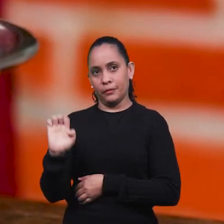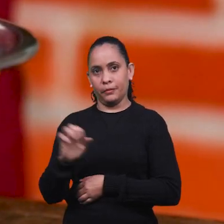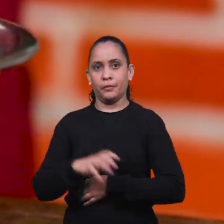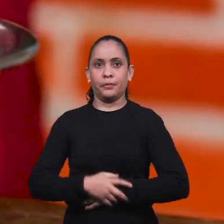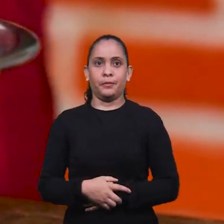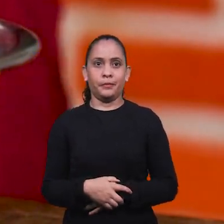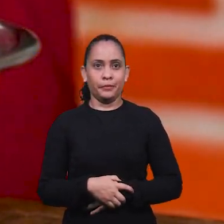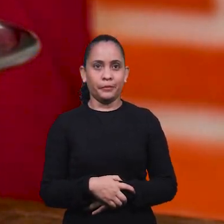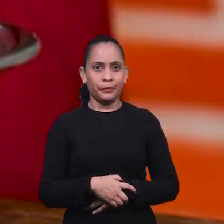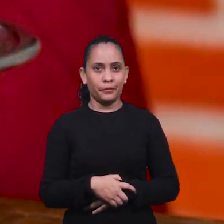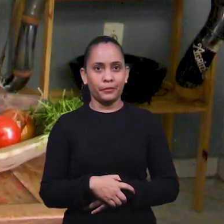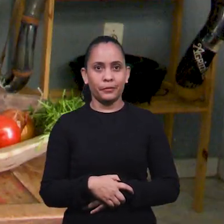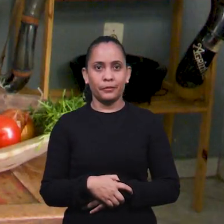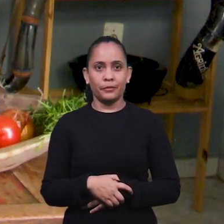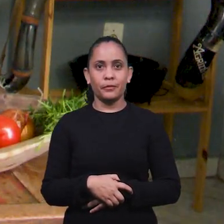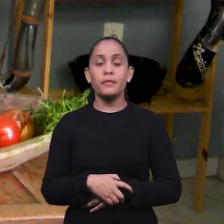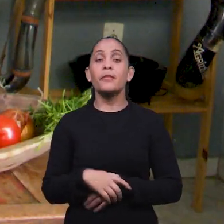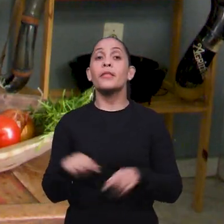Bem cheia, coloquei.